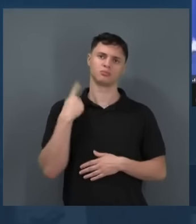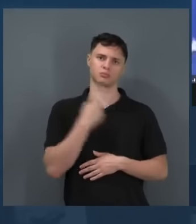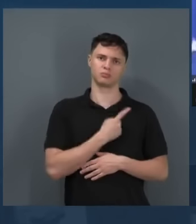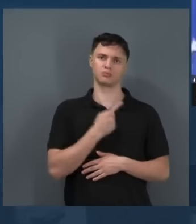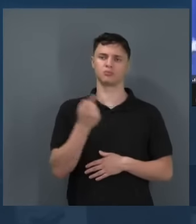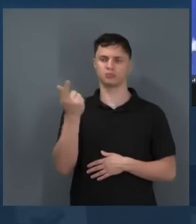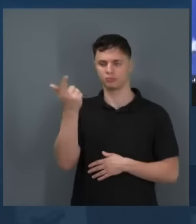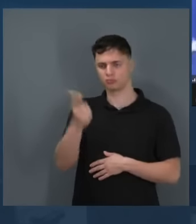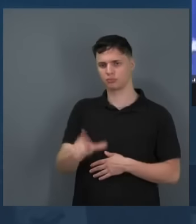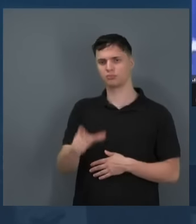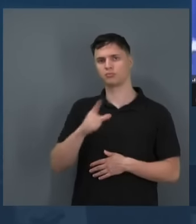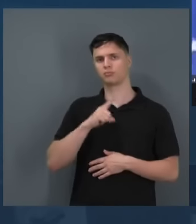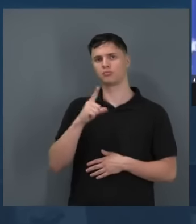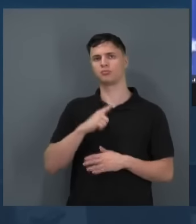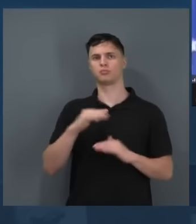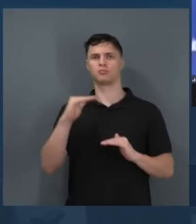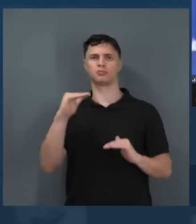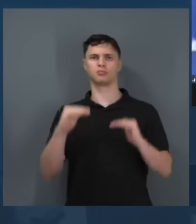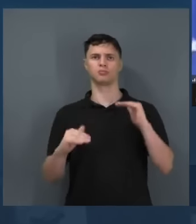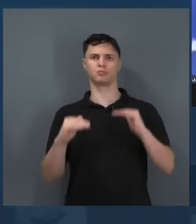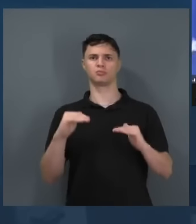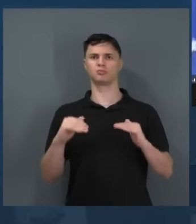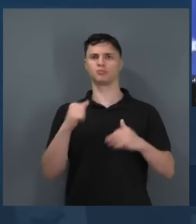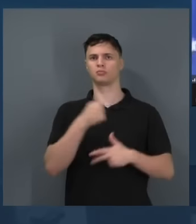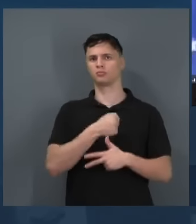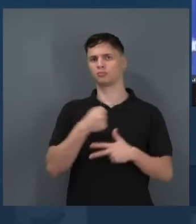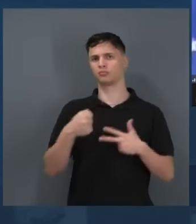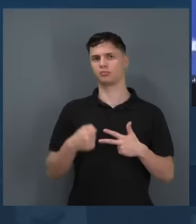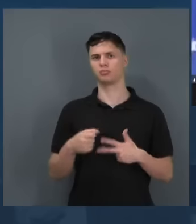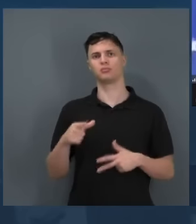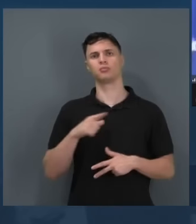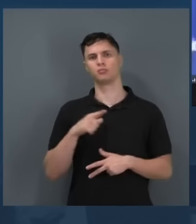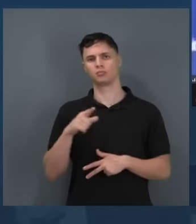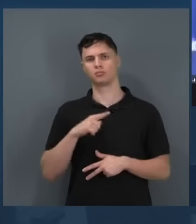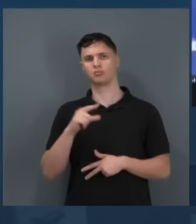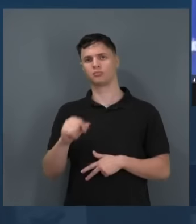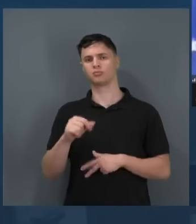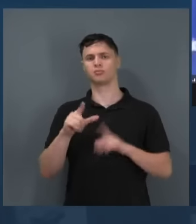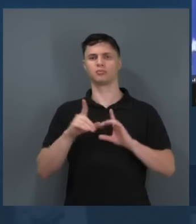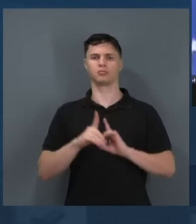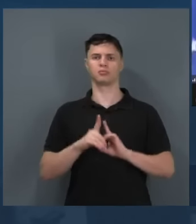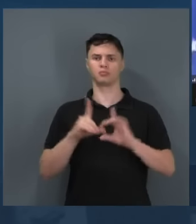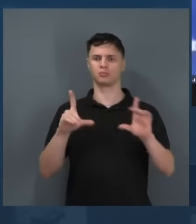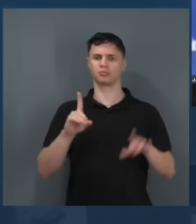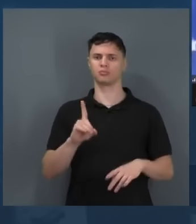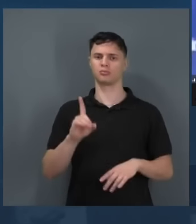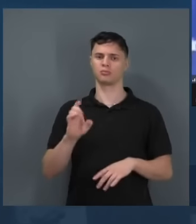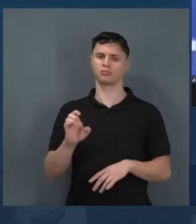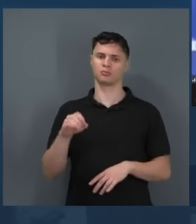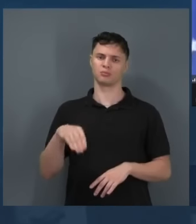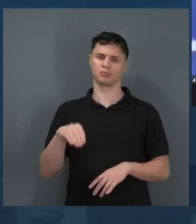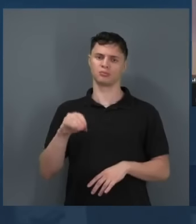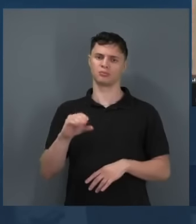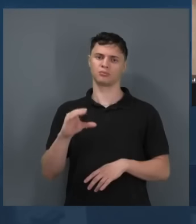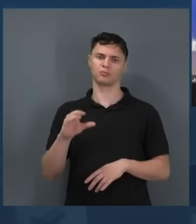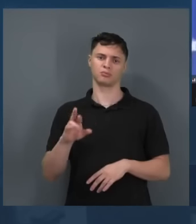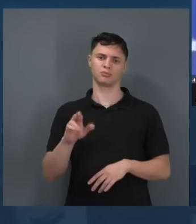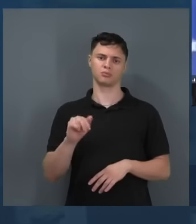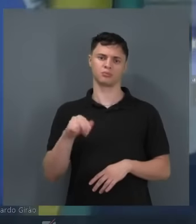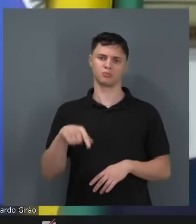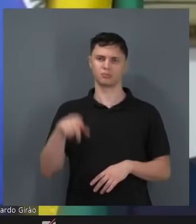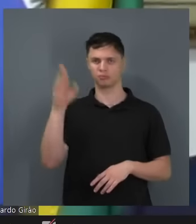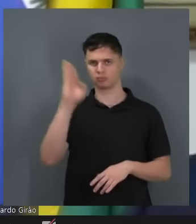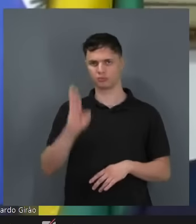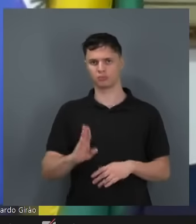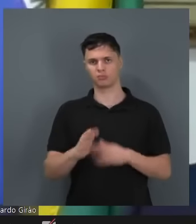a ter o reequilíbrio dos poderes, nós voltaremos a ter democracia de verdade no nosso Brasil. Grande abraço.